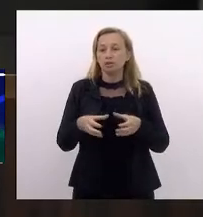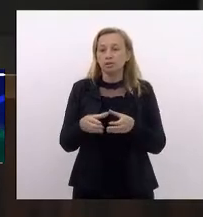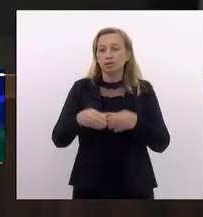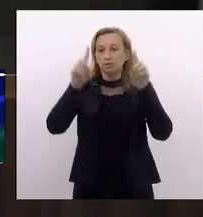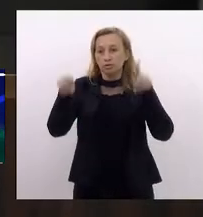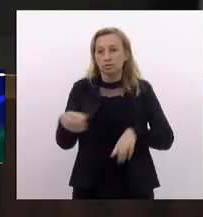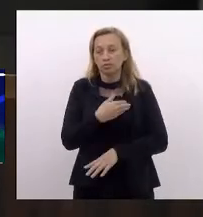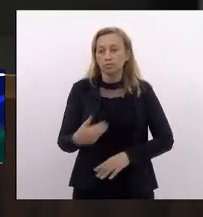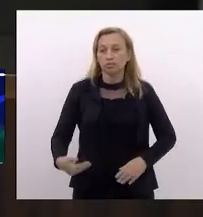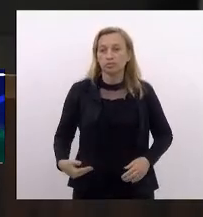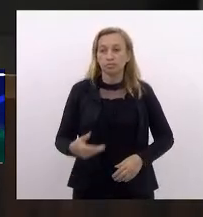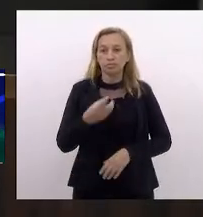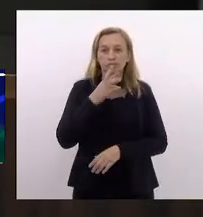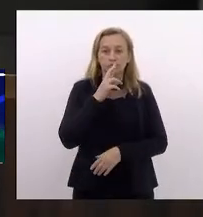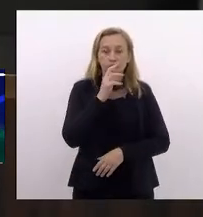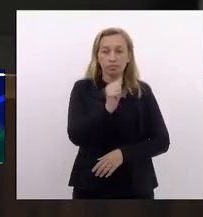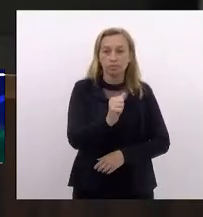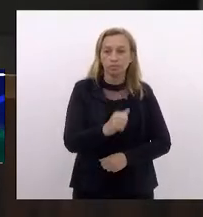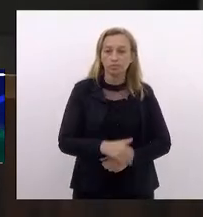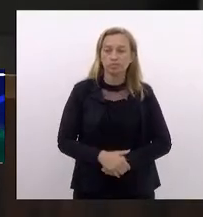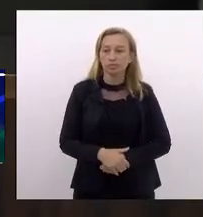pública pecado Rodrigo Amorim